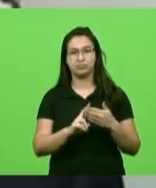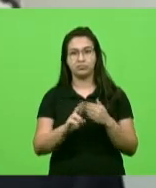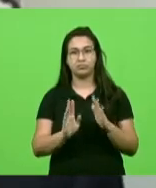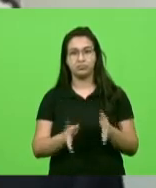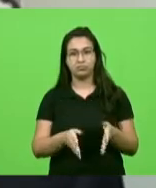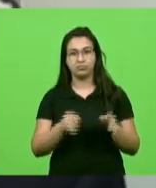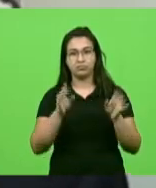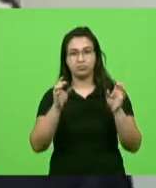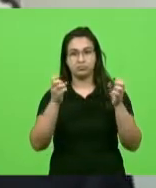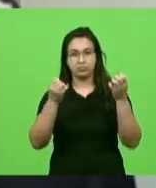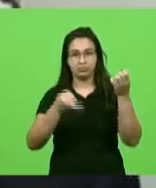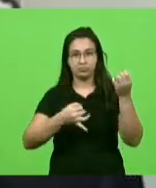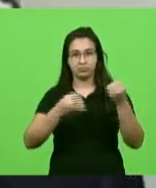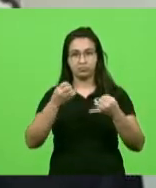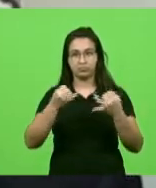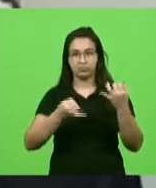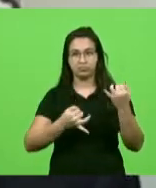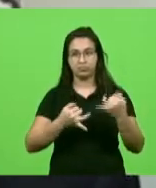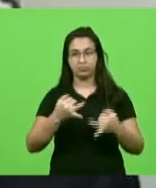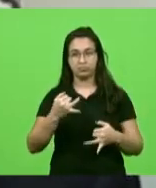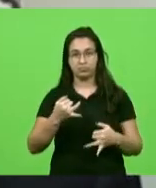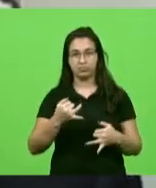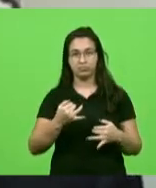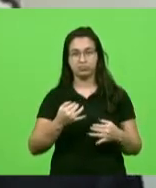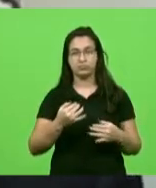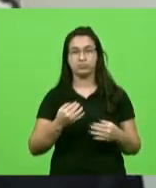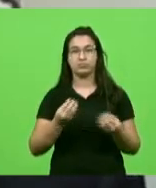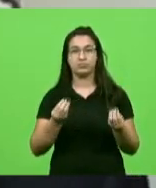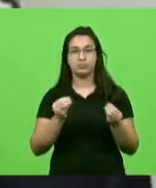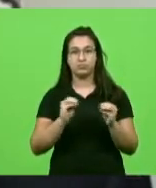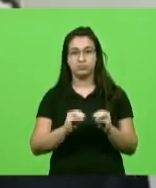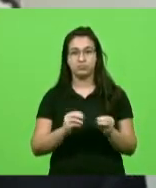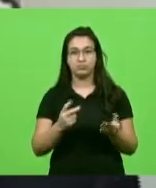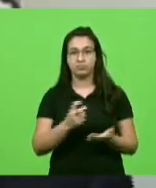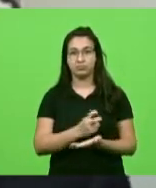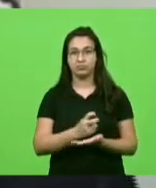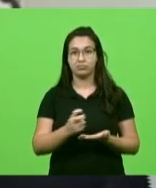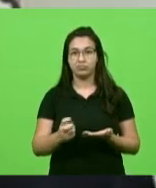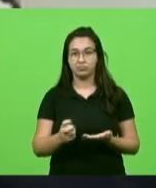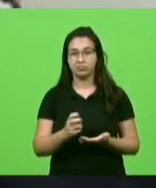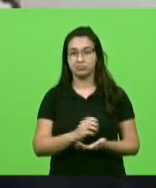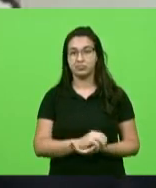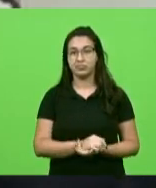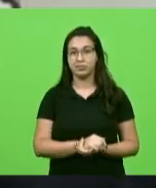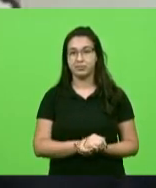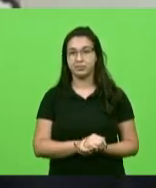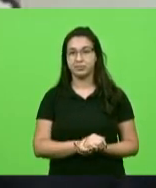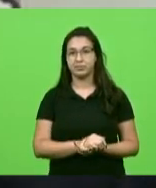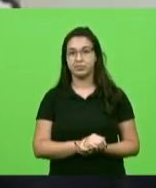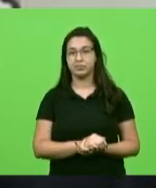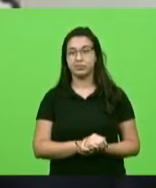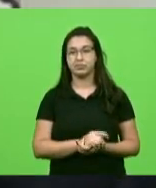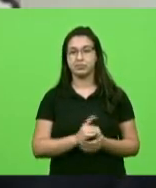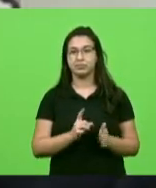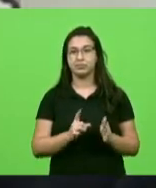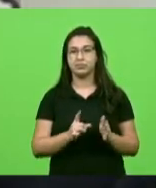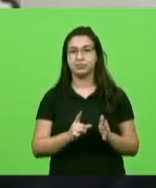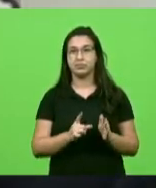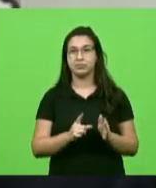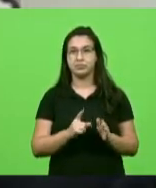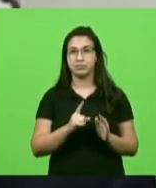citada a autorização para instalação de um processo de entendimento deu-se nos termos do Decreto